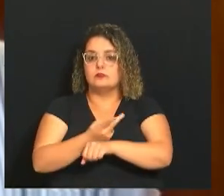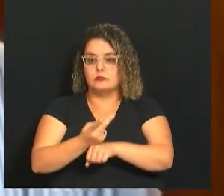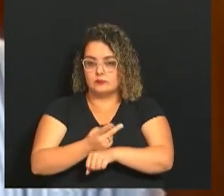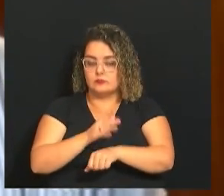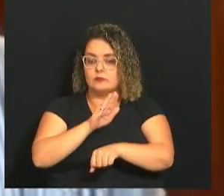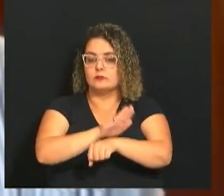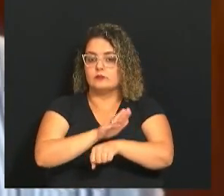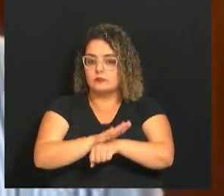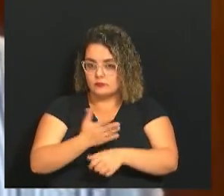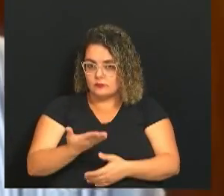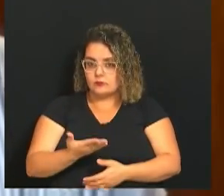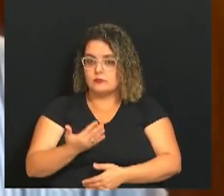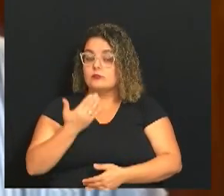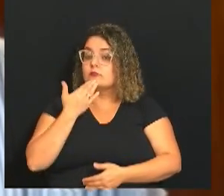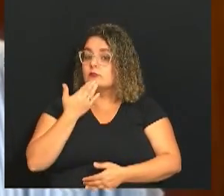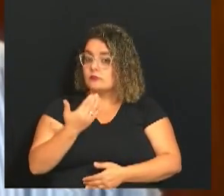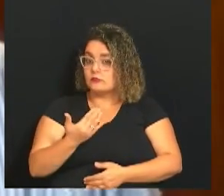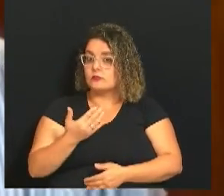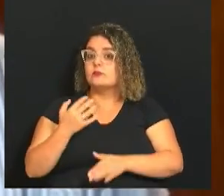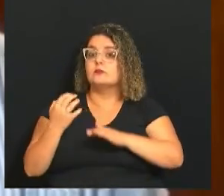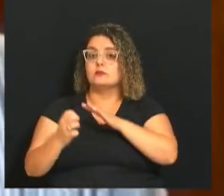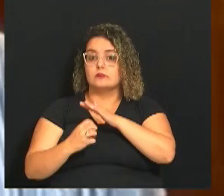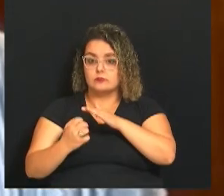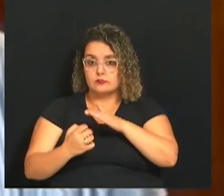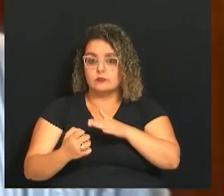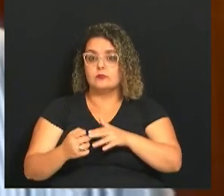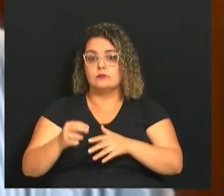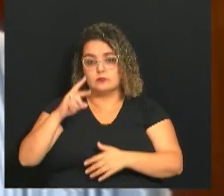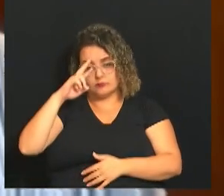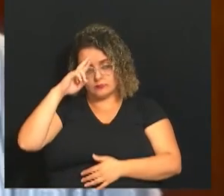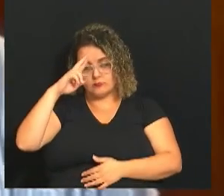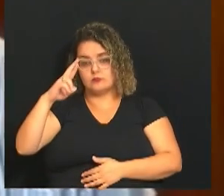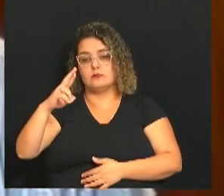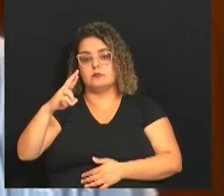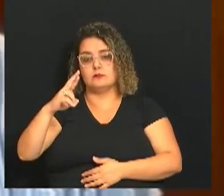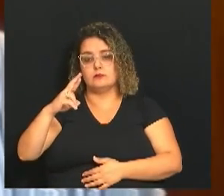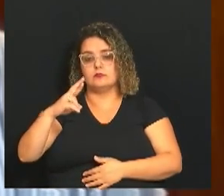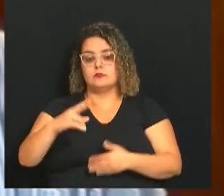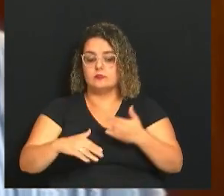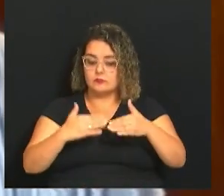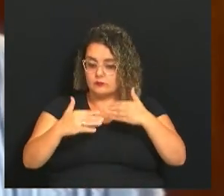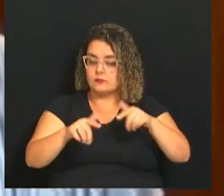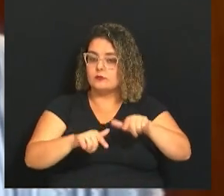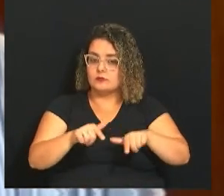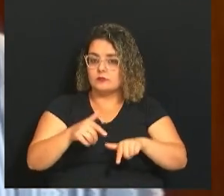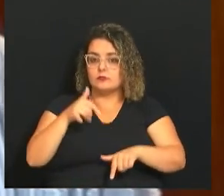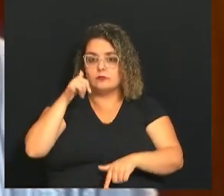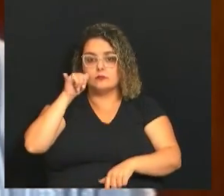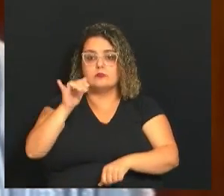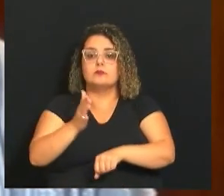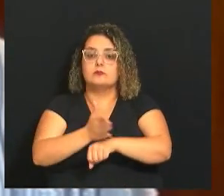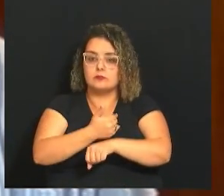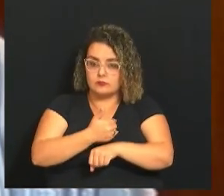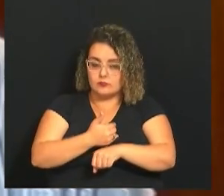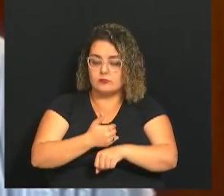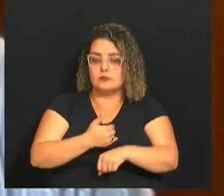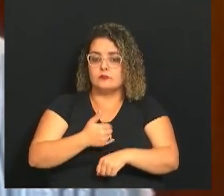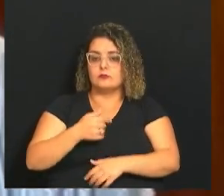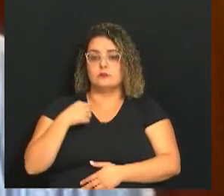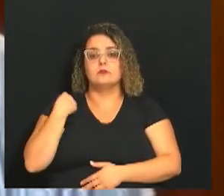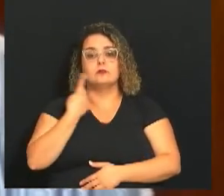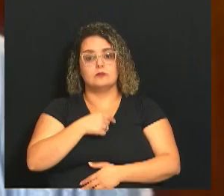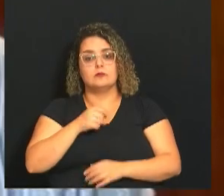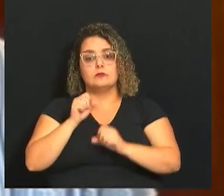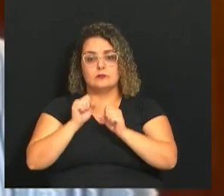né? E cobre também da sua empresa, do seu patrão, que ele desenvolva esse trabalho de prevenção para que a gente possa